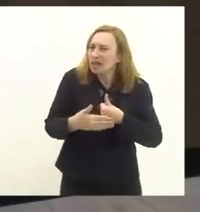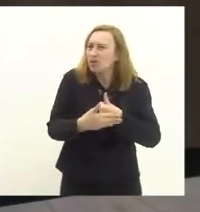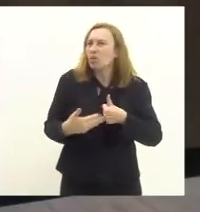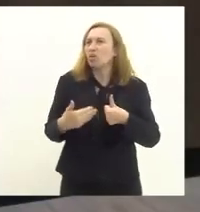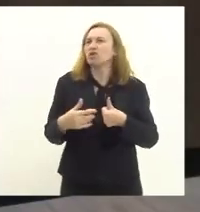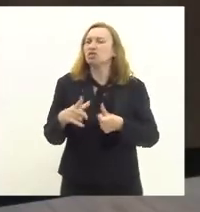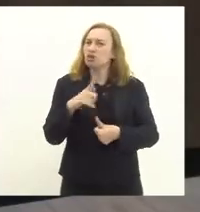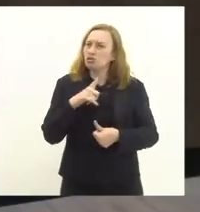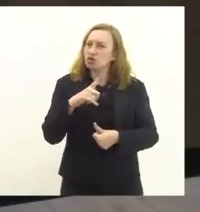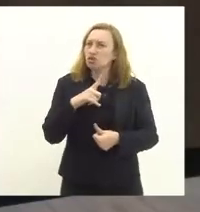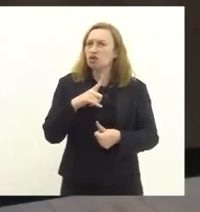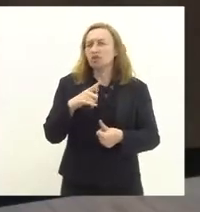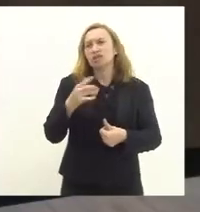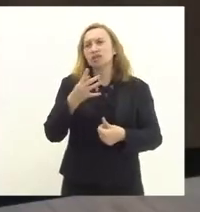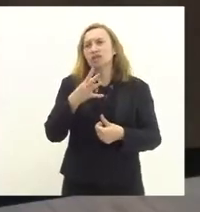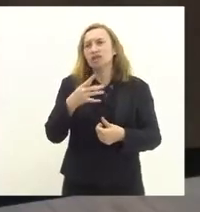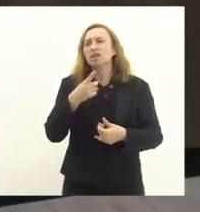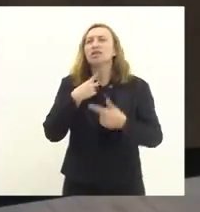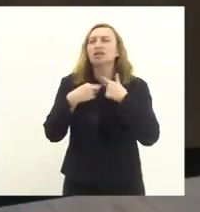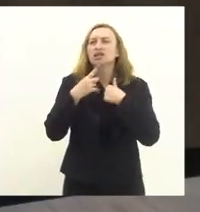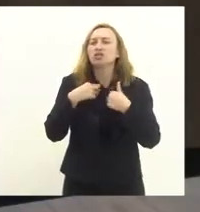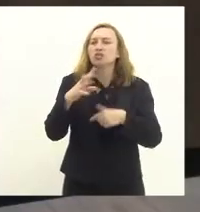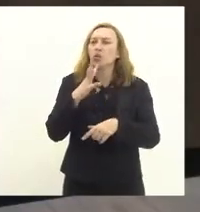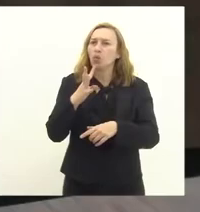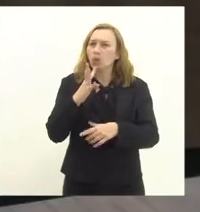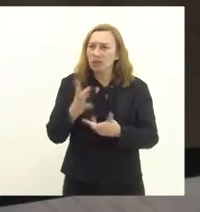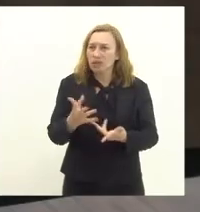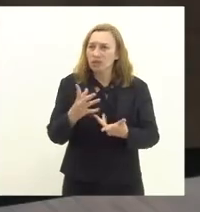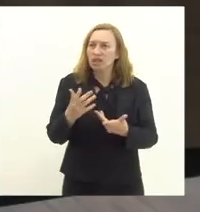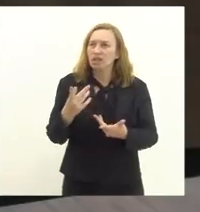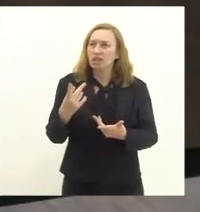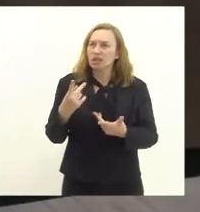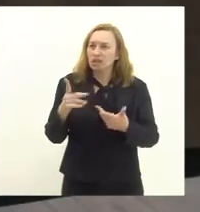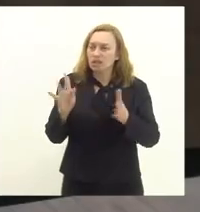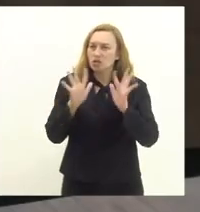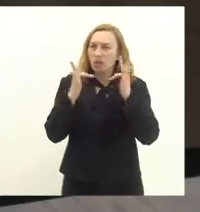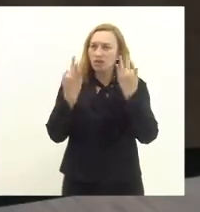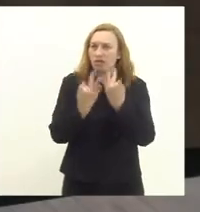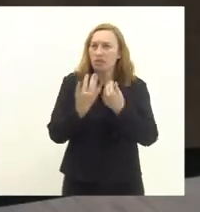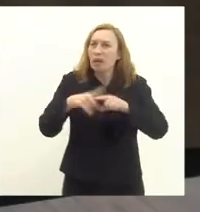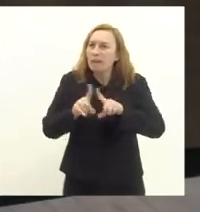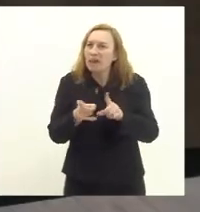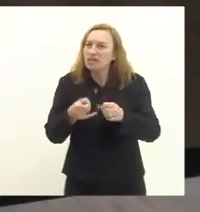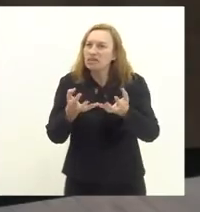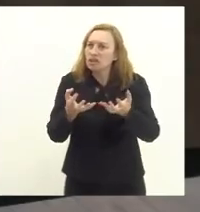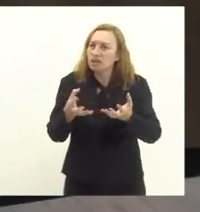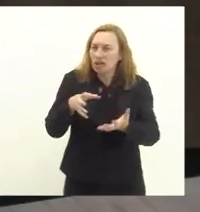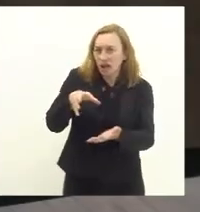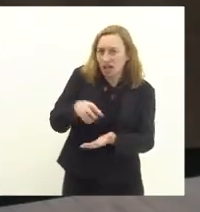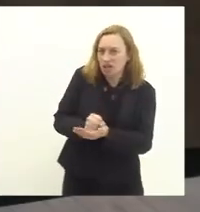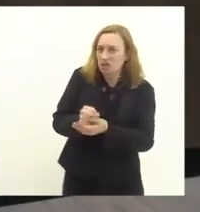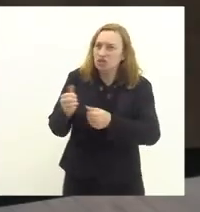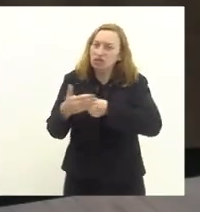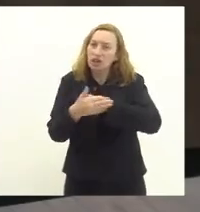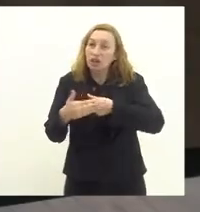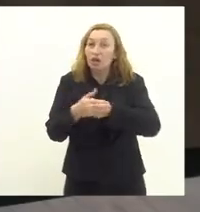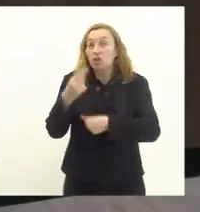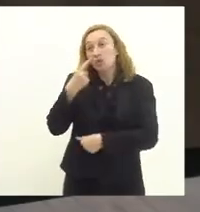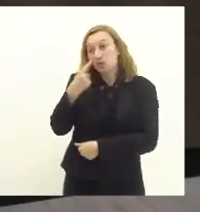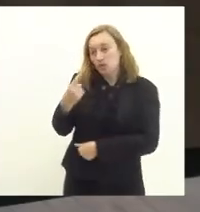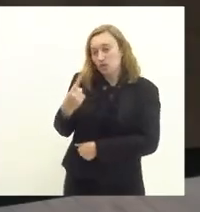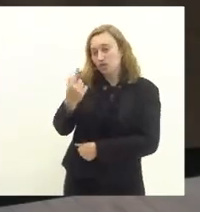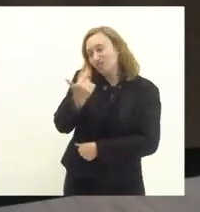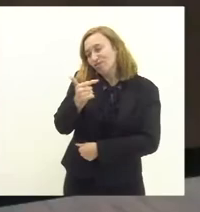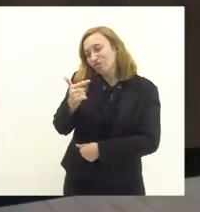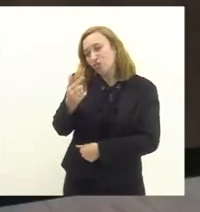oportunidade de conhecer, inclusive, que é da família de Vossa Excelência. Mas eu queria deixar um registro carinhoso, porque quando eu vi, não